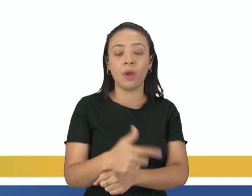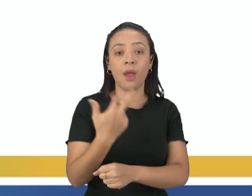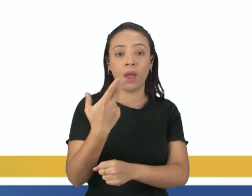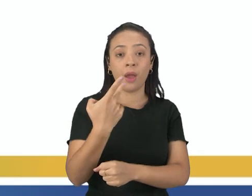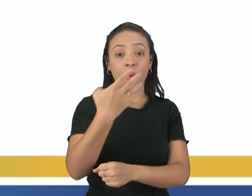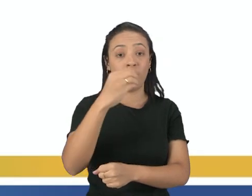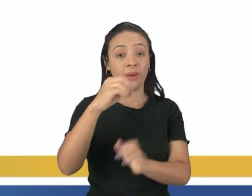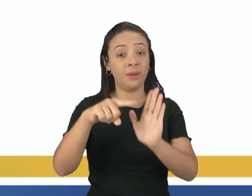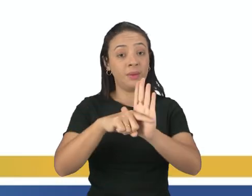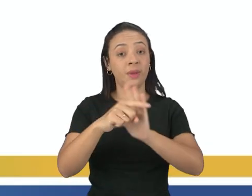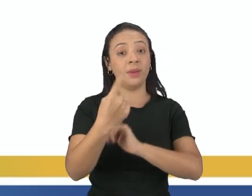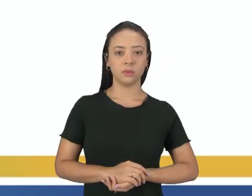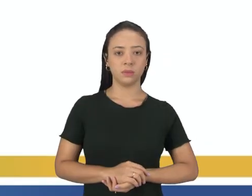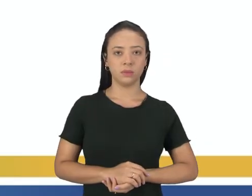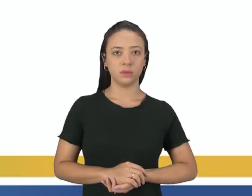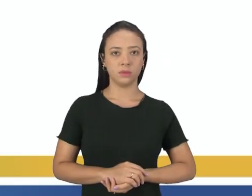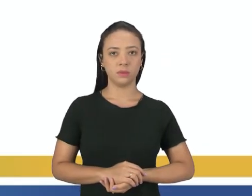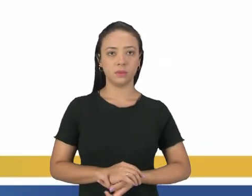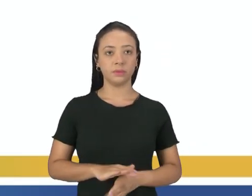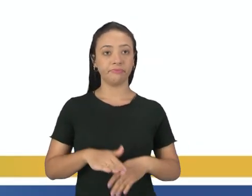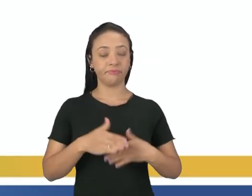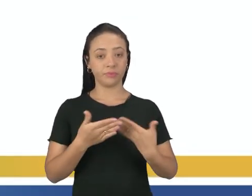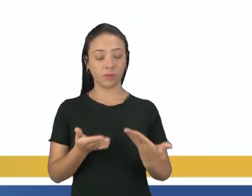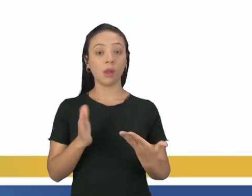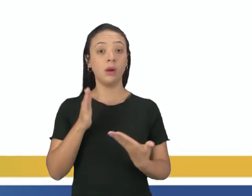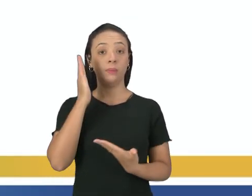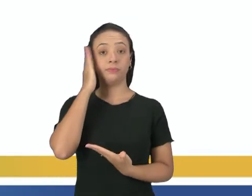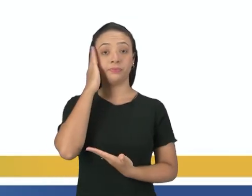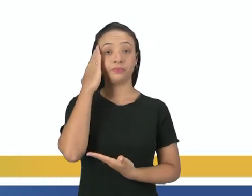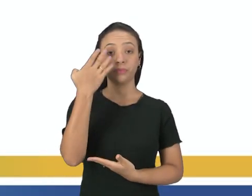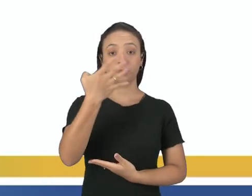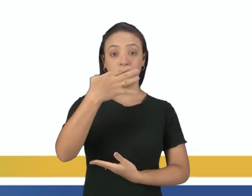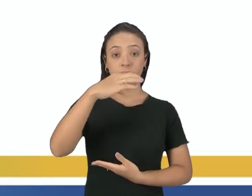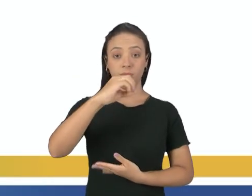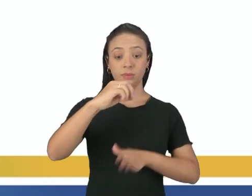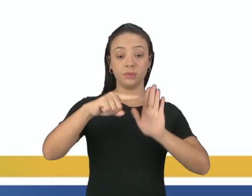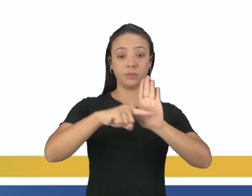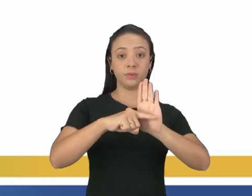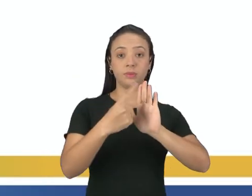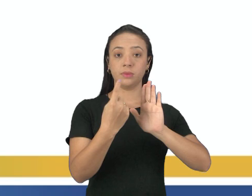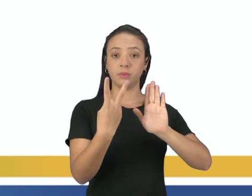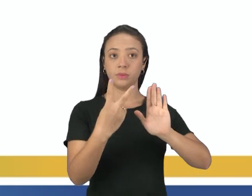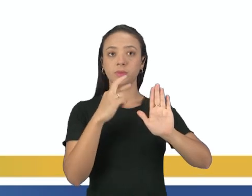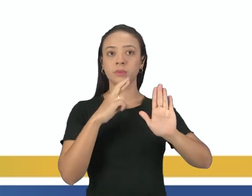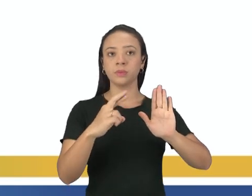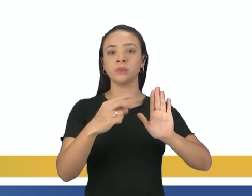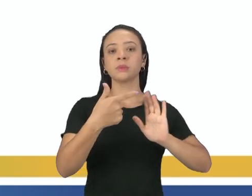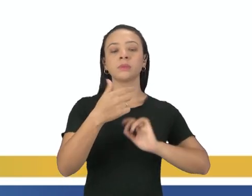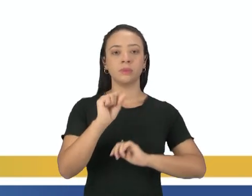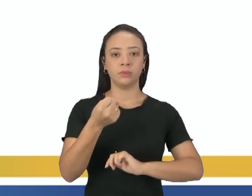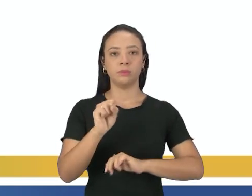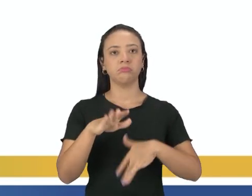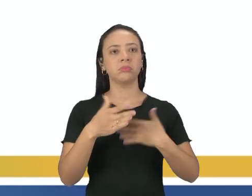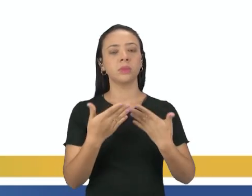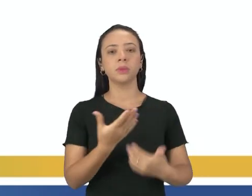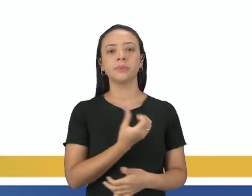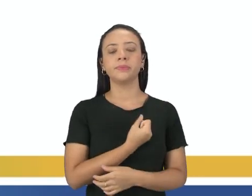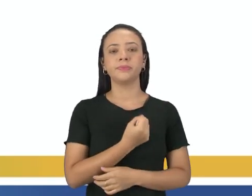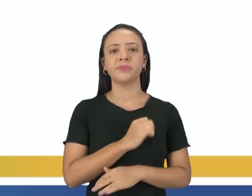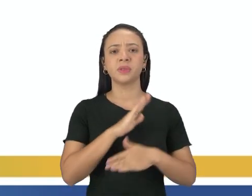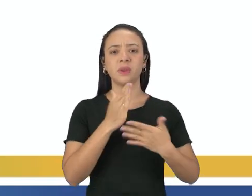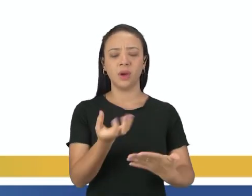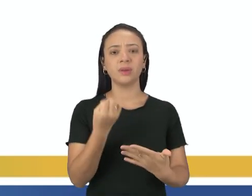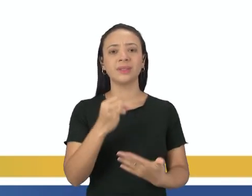40 menos 12. Então, sabemos que 40 menos 12 é igual a 28, certo? Então, qual é o número